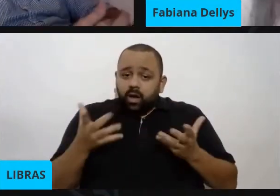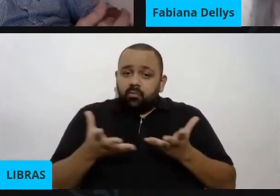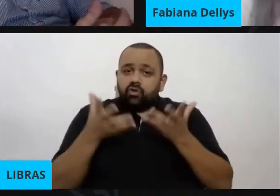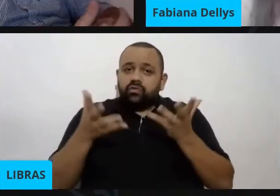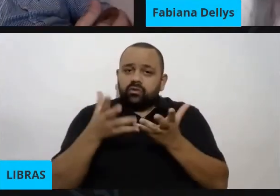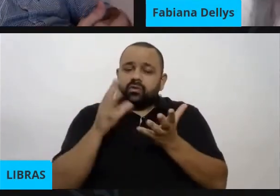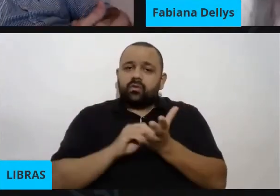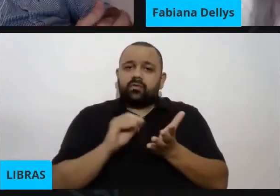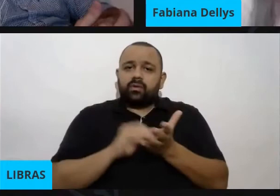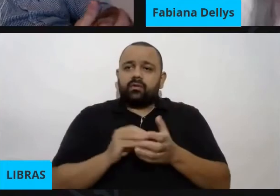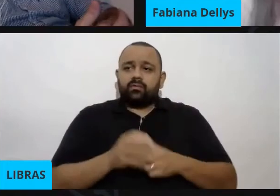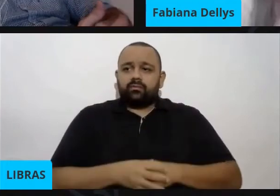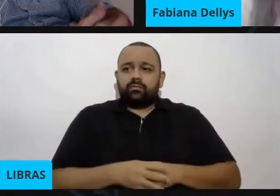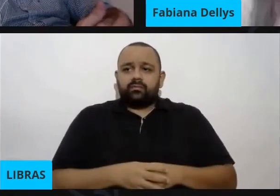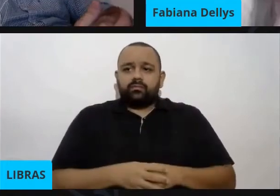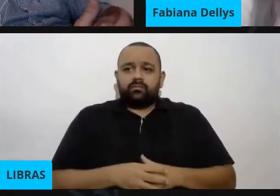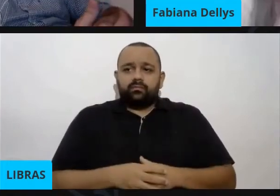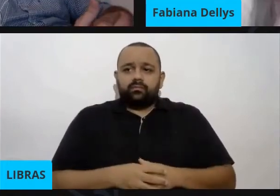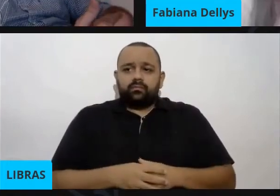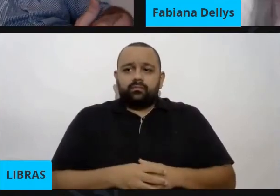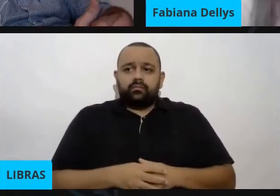parte deles é por fatores motivacionais.